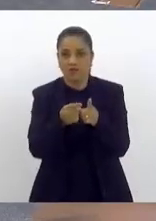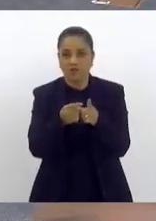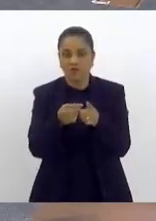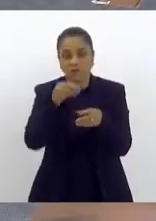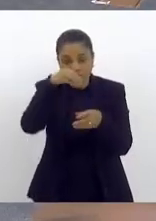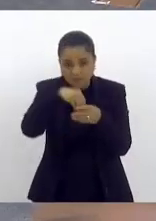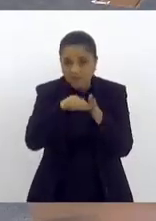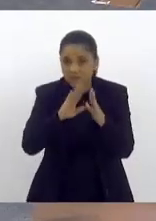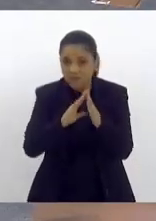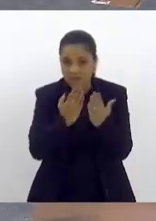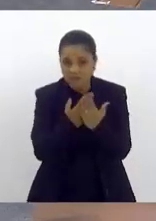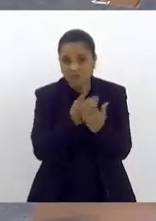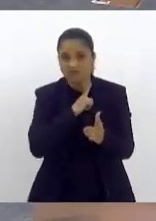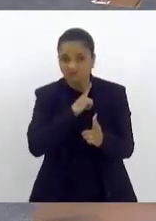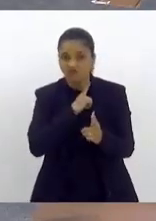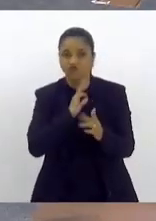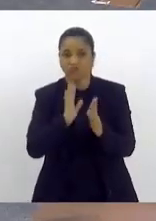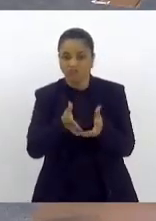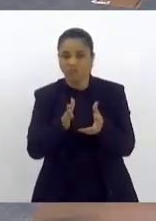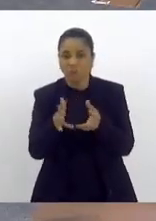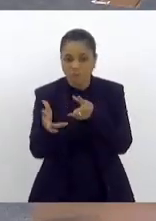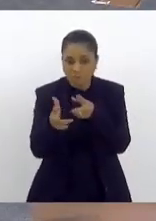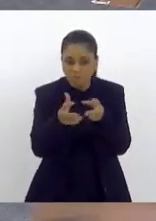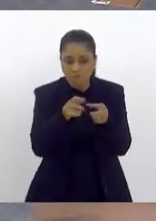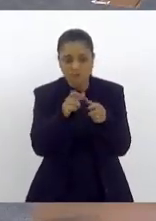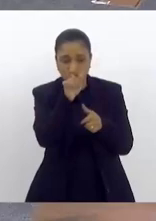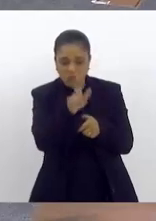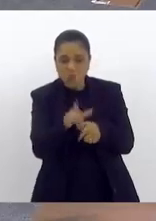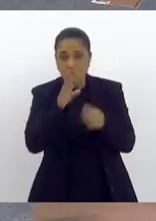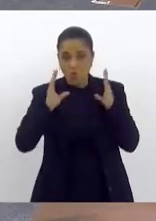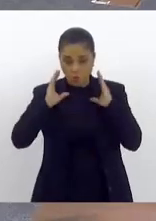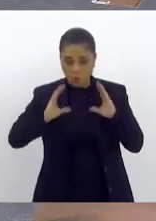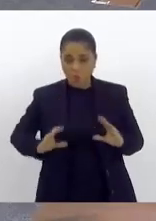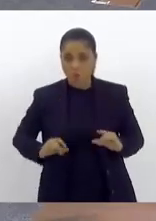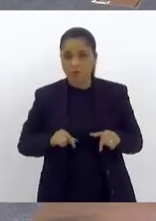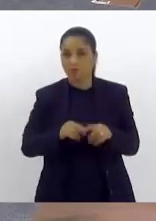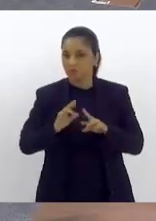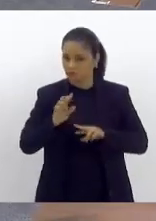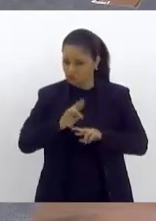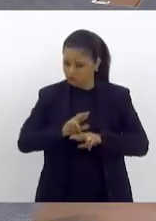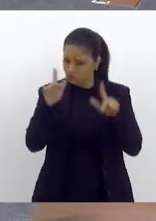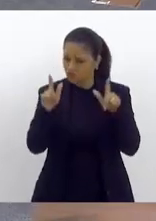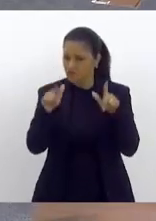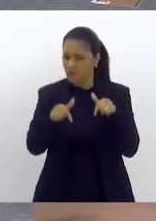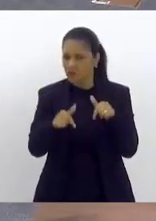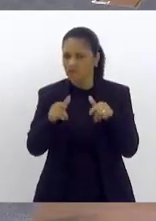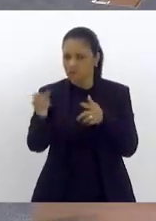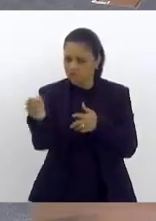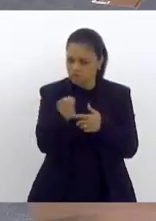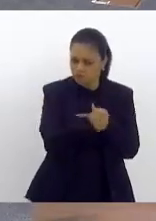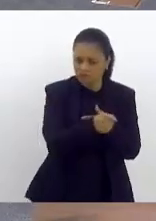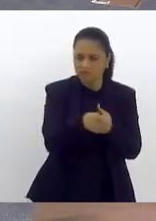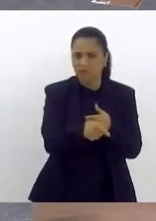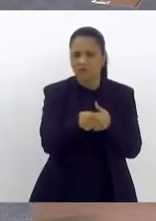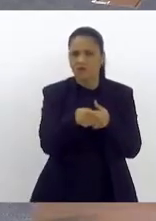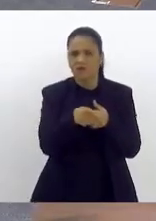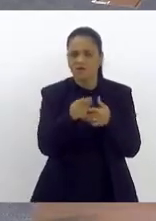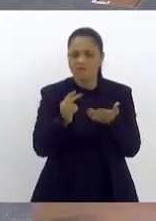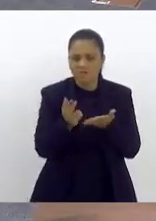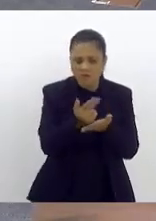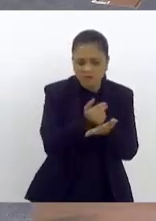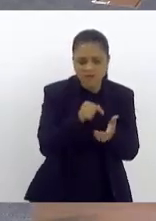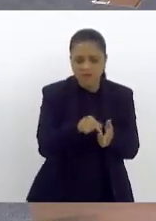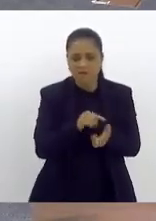das escolas, uma criança que estava com dificuldade de comportamento foi levada na orientação educacional, pediram para ela fazer um desenho, não sei o quê,